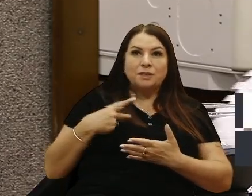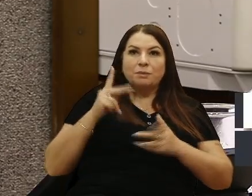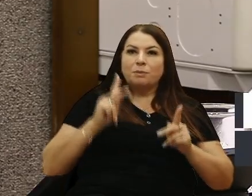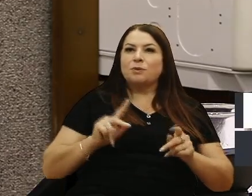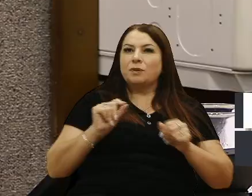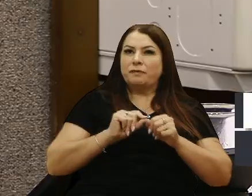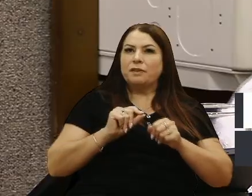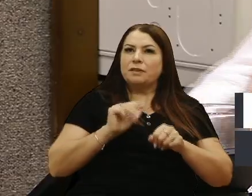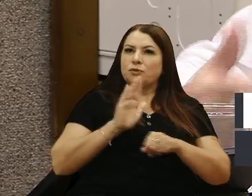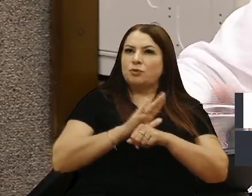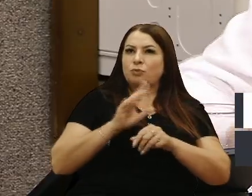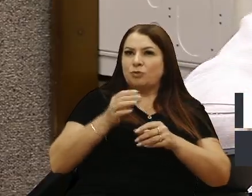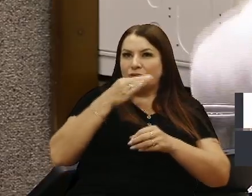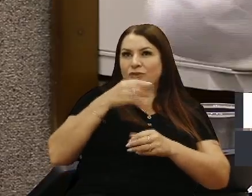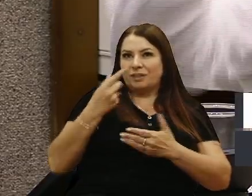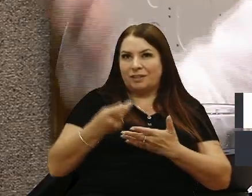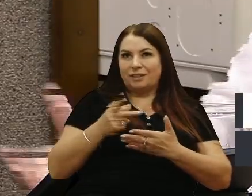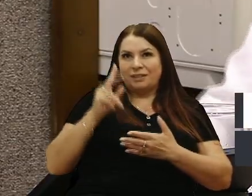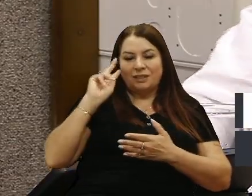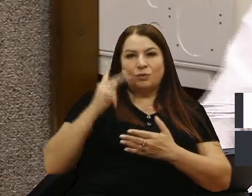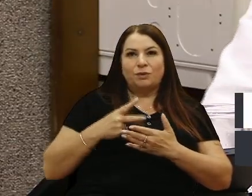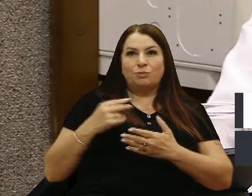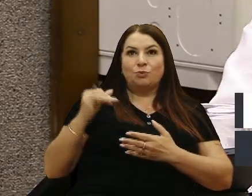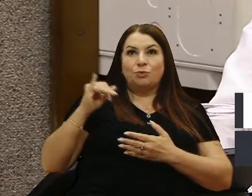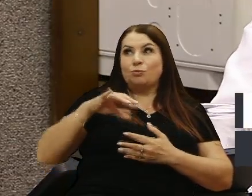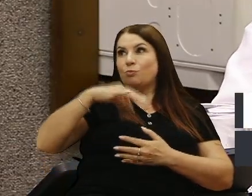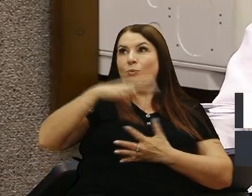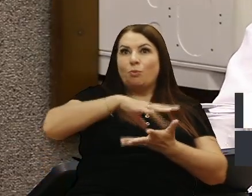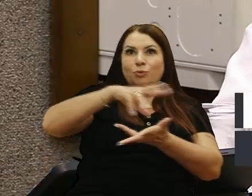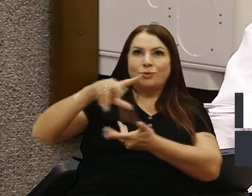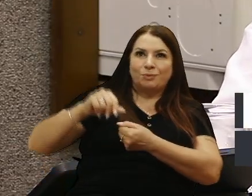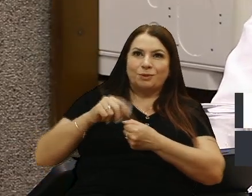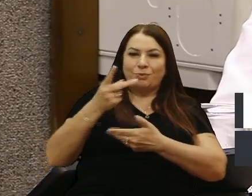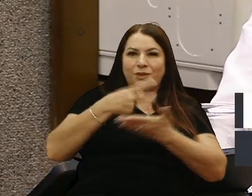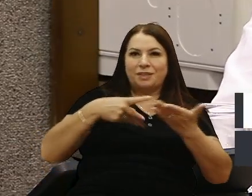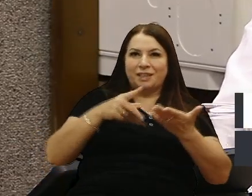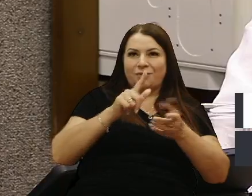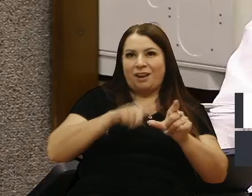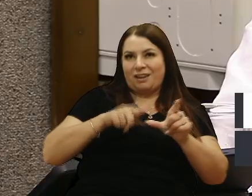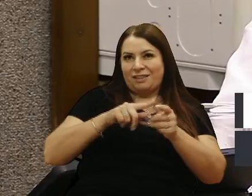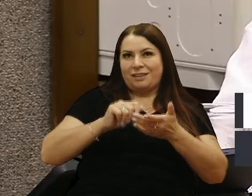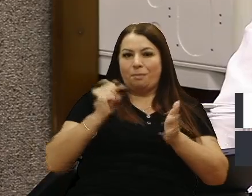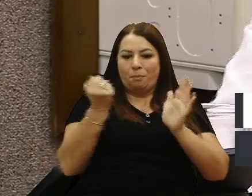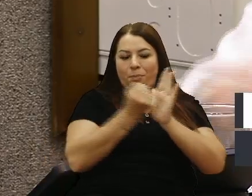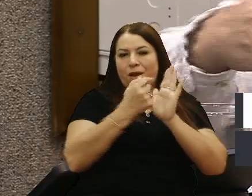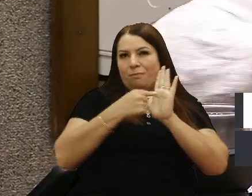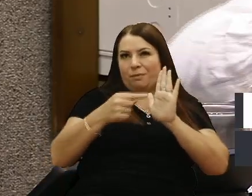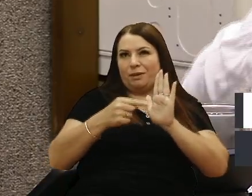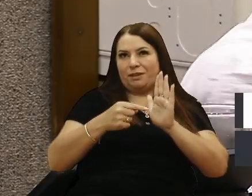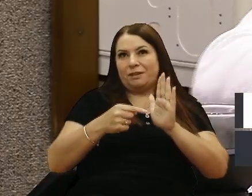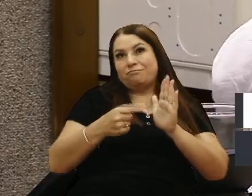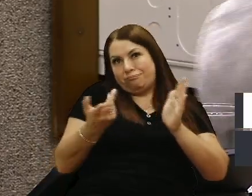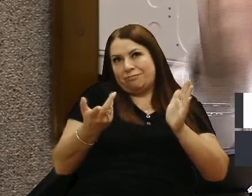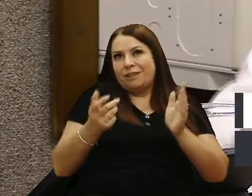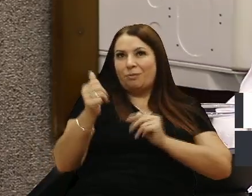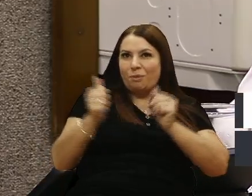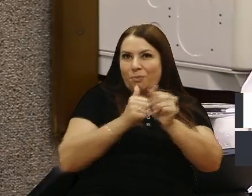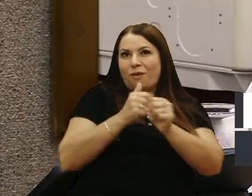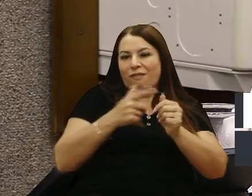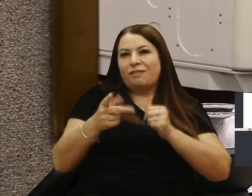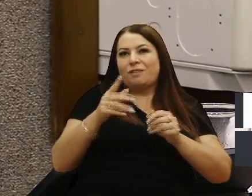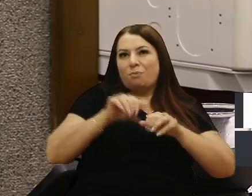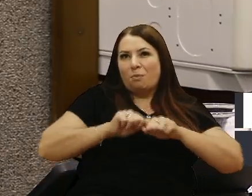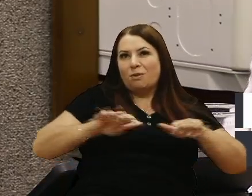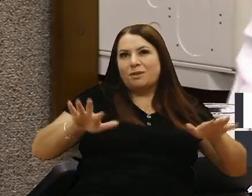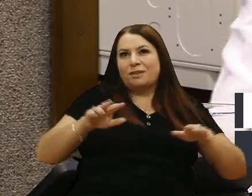fez tanto para Caxias, que é reconhecido internacionalmente pelo seu desenho e caligrafia, está estampado em uma prova que vai se popularizando na nossa